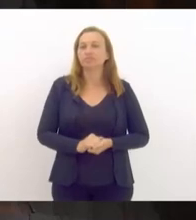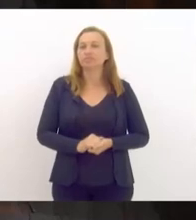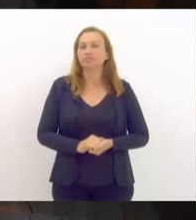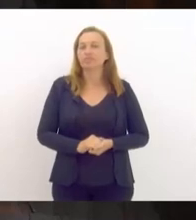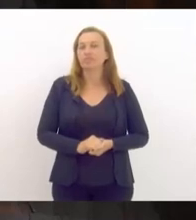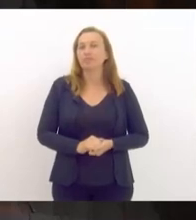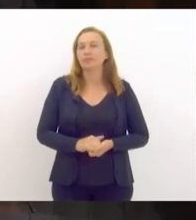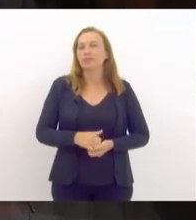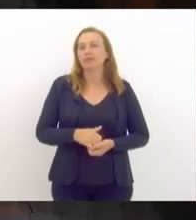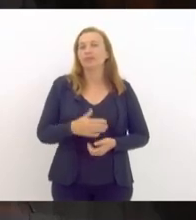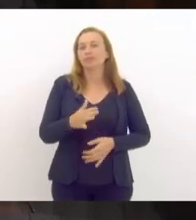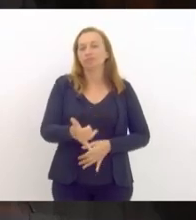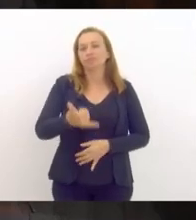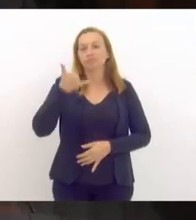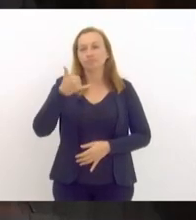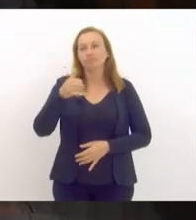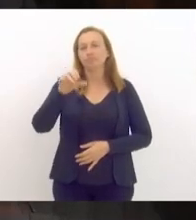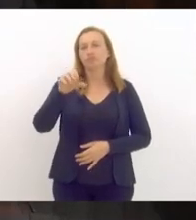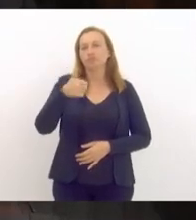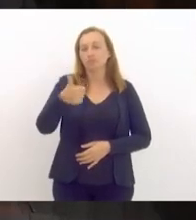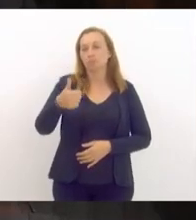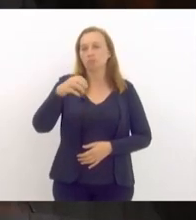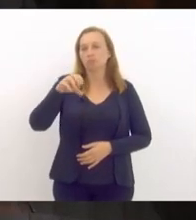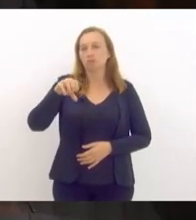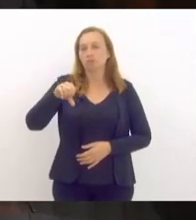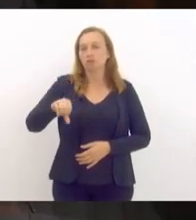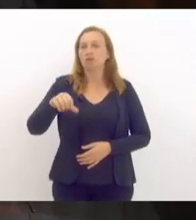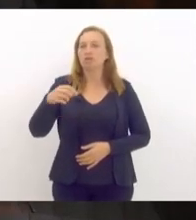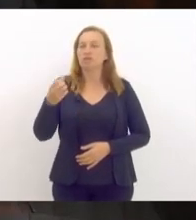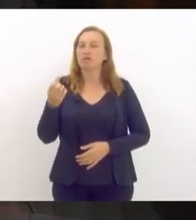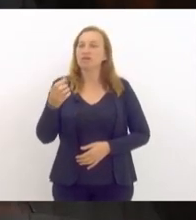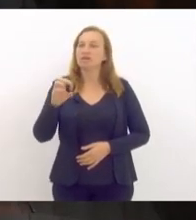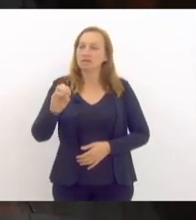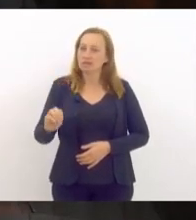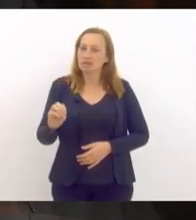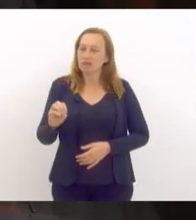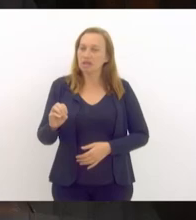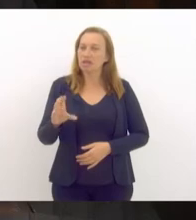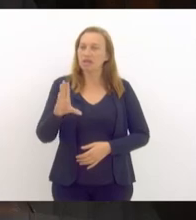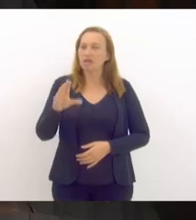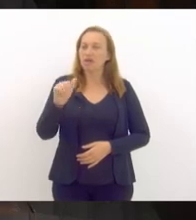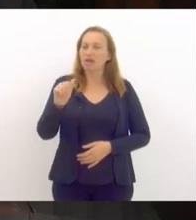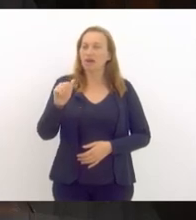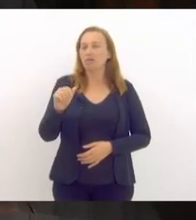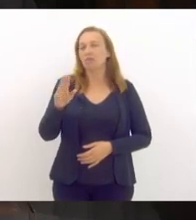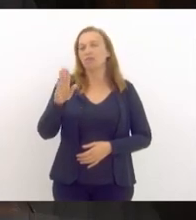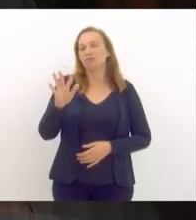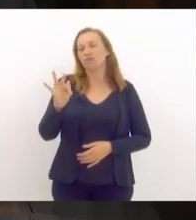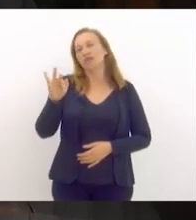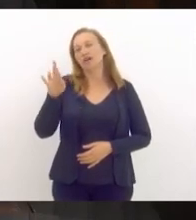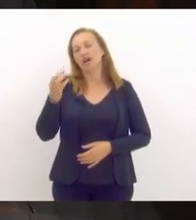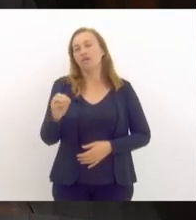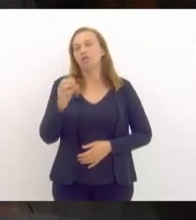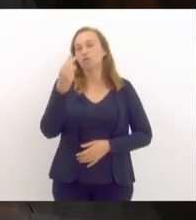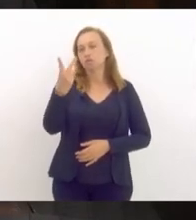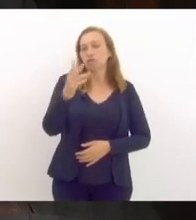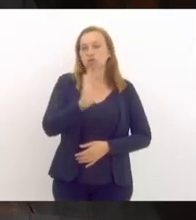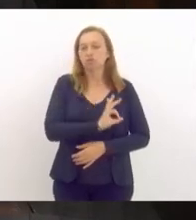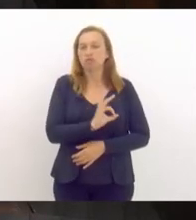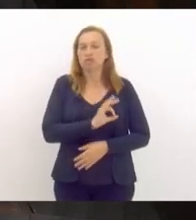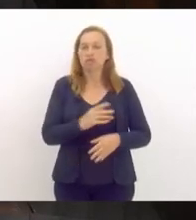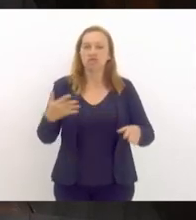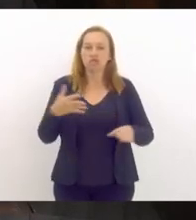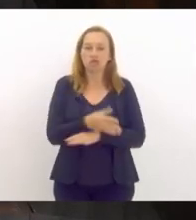190 ao cabo Fialho ao cabo ser Vinícius e aqui fica aqui meus parabéns a esses dois policiais que prontamente